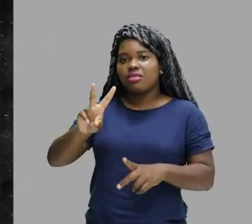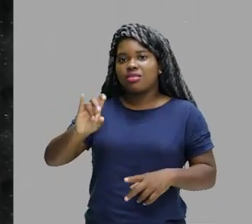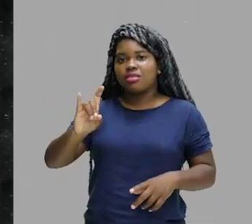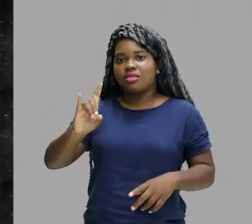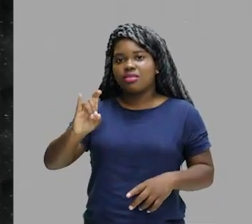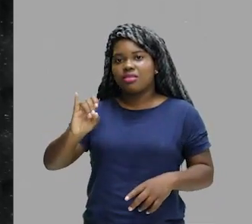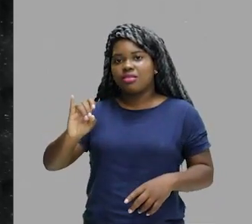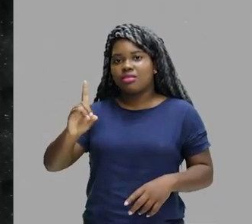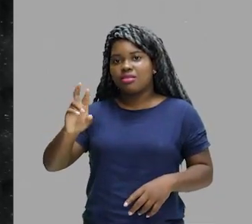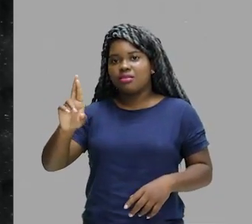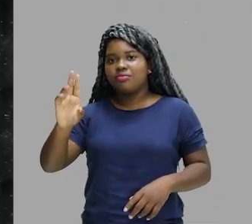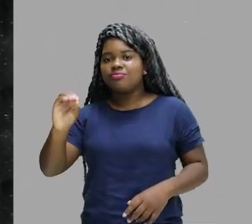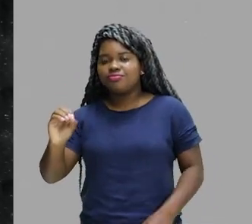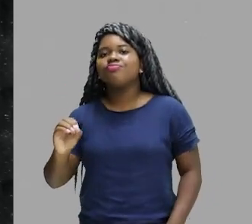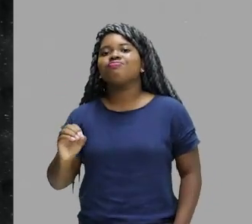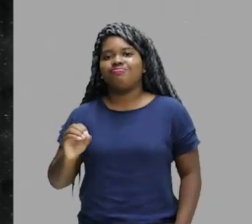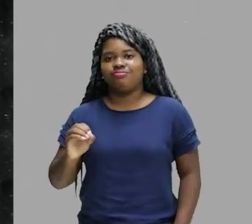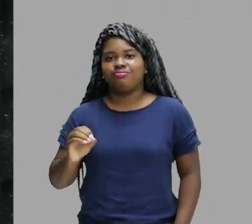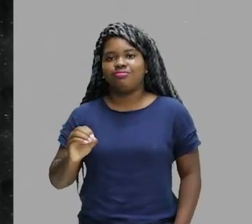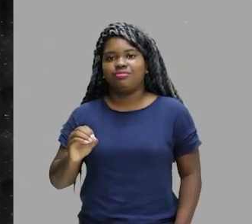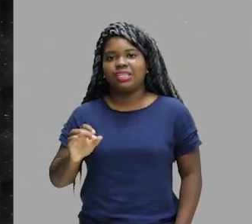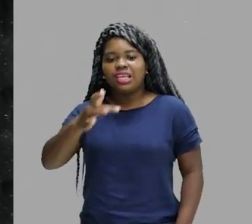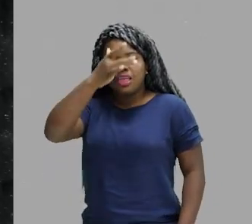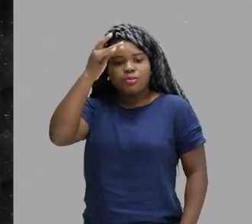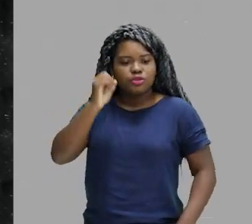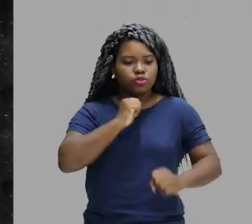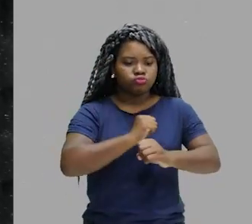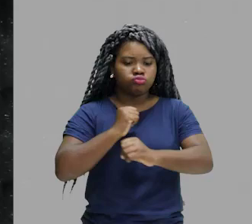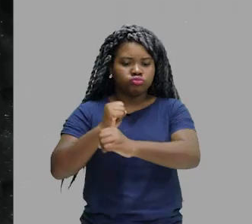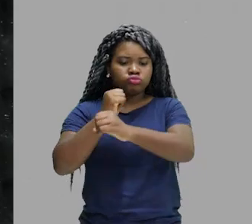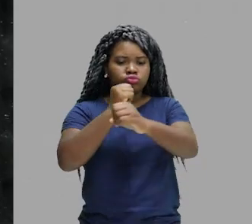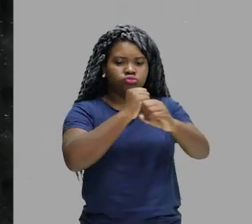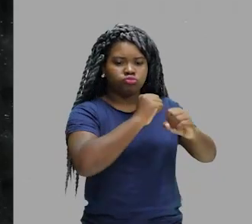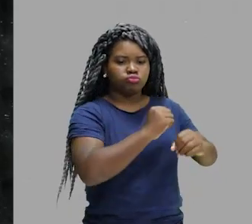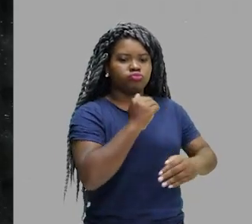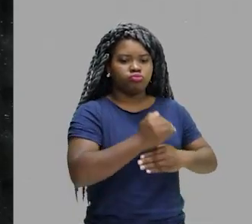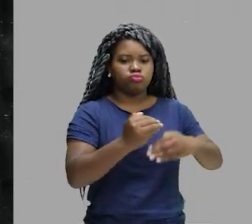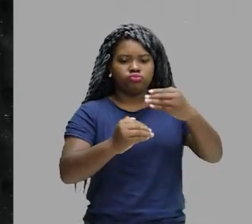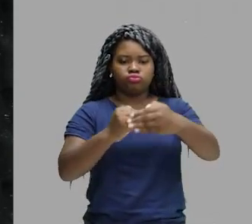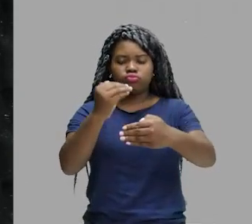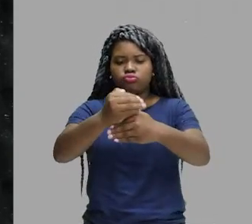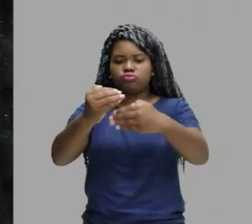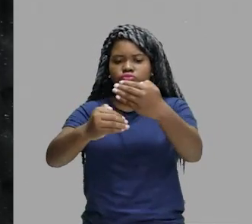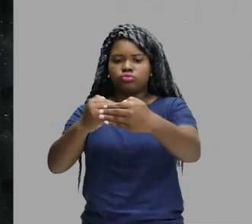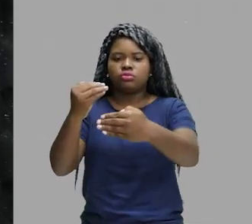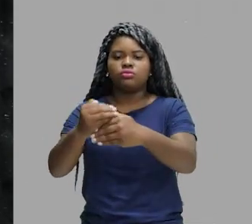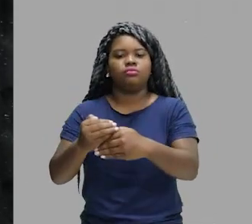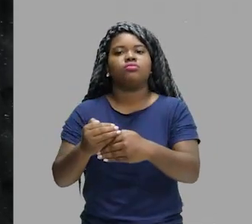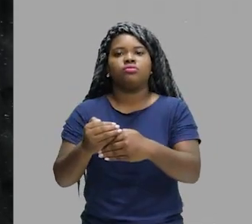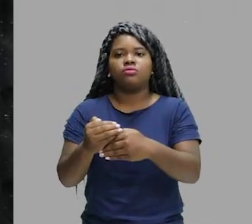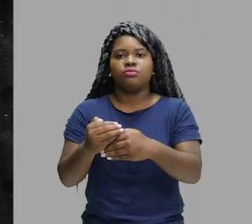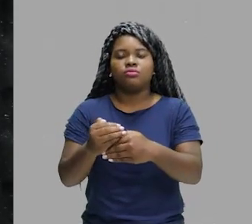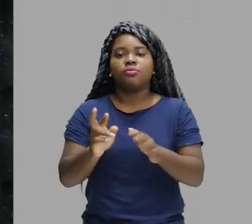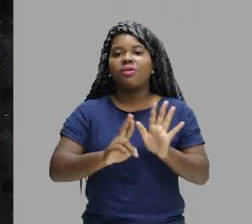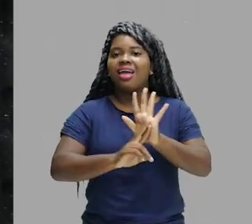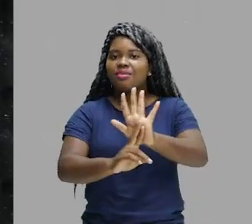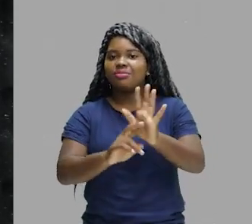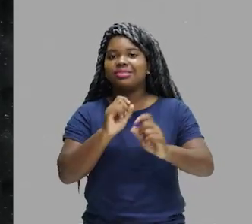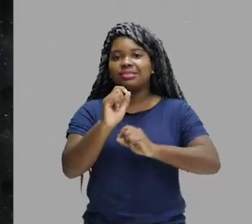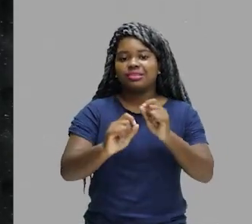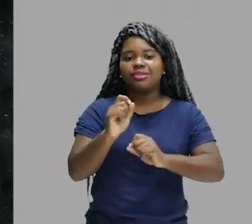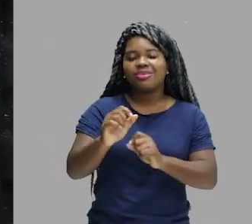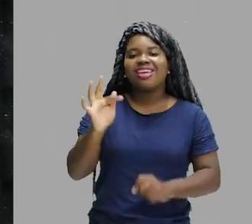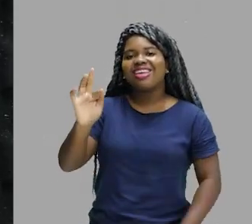Palácio de Cristal na Inglaterra para uma exposição para provar que o ferro e o vidro podiam ser materiais industriais, ou seja, produzidos em larga